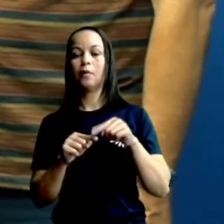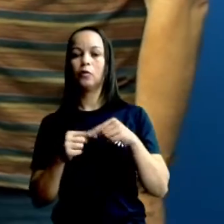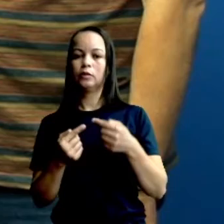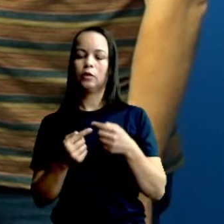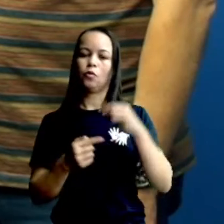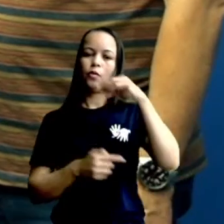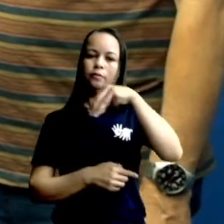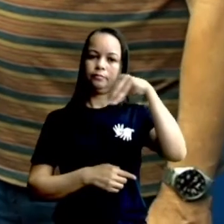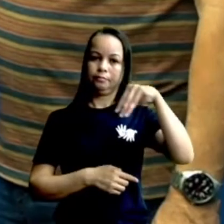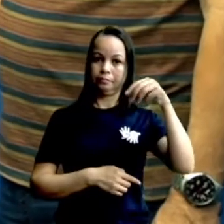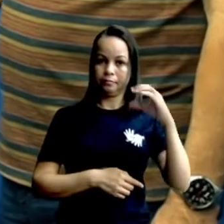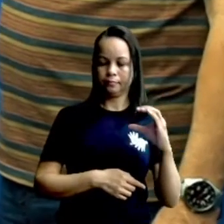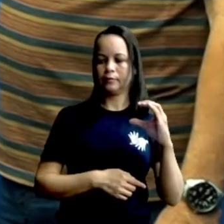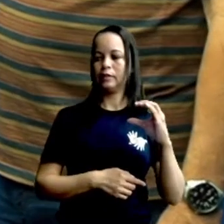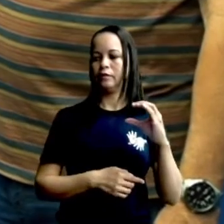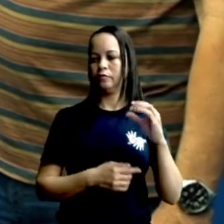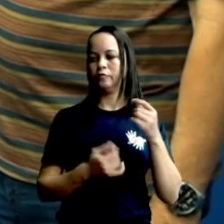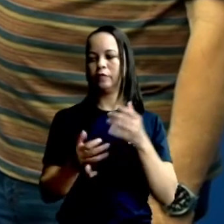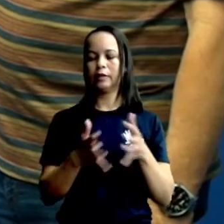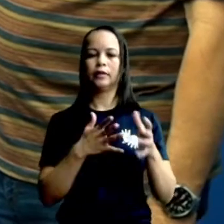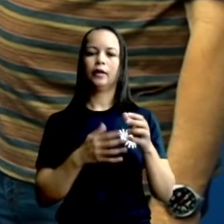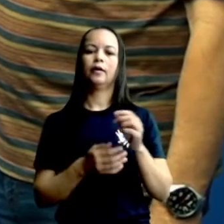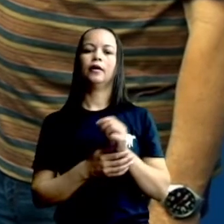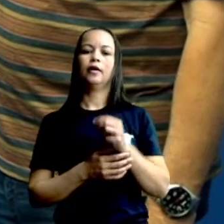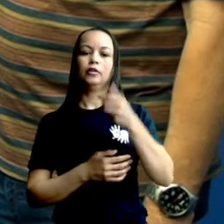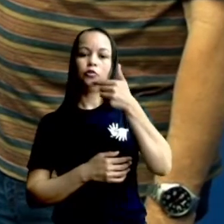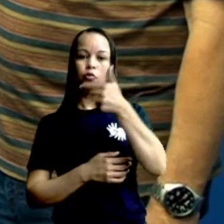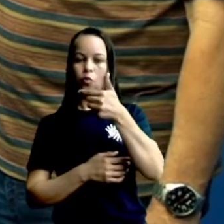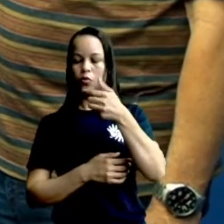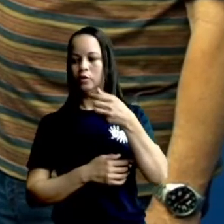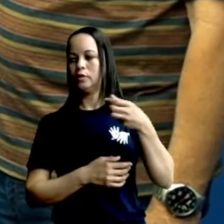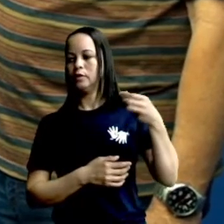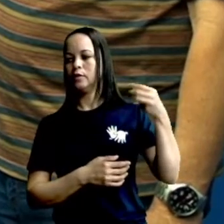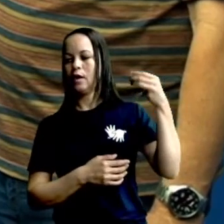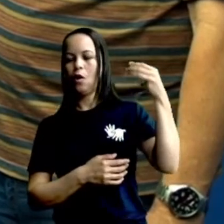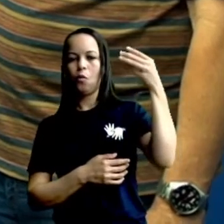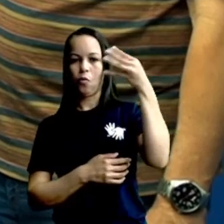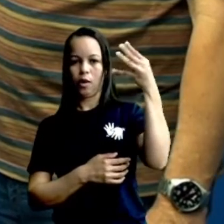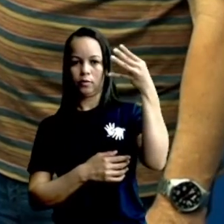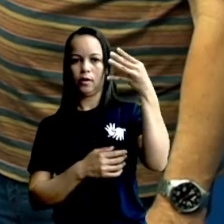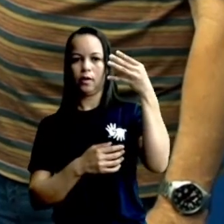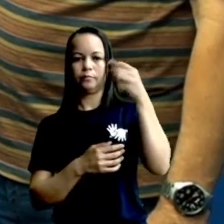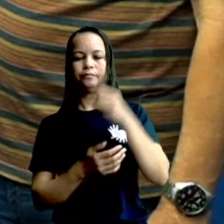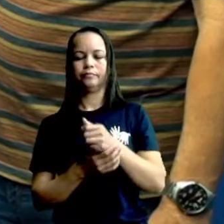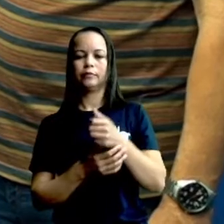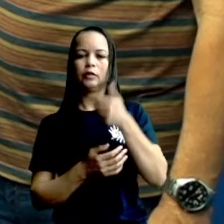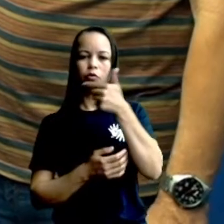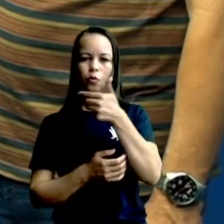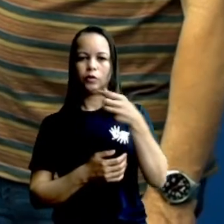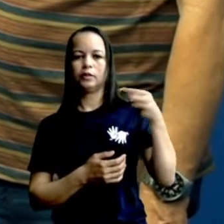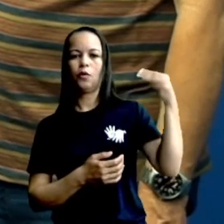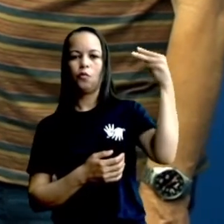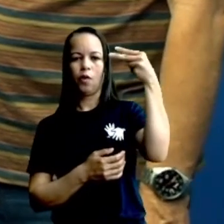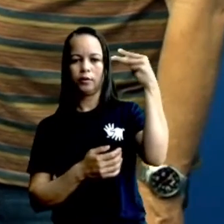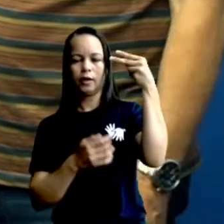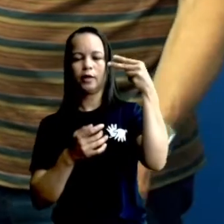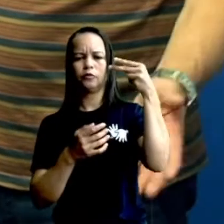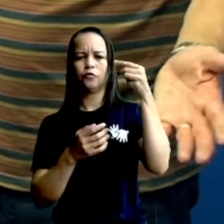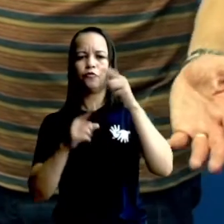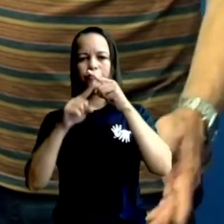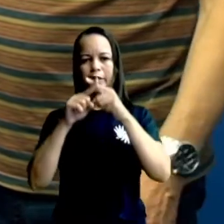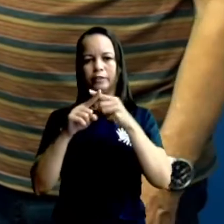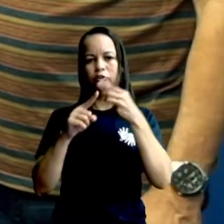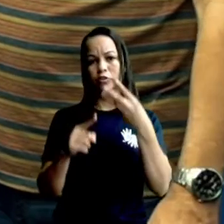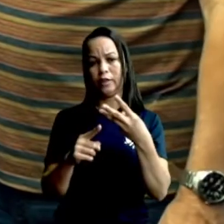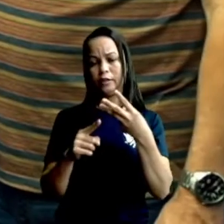o MMC vai ficar 2 ao quadrado vezes 3. Quanto é 2 ao